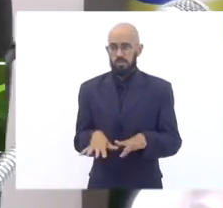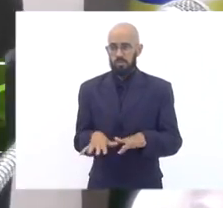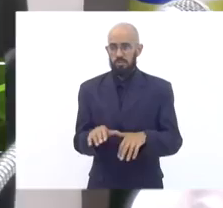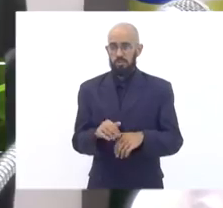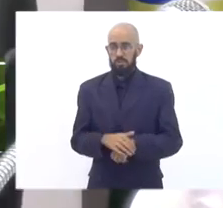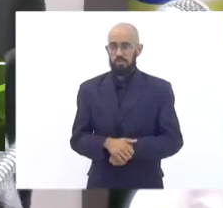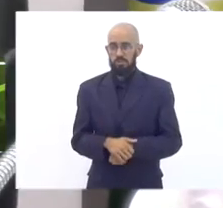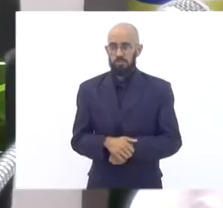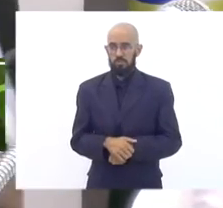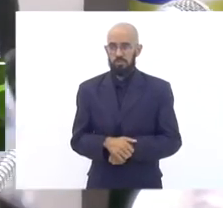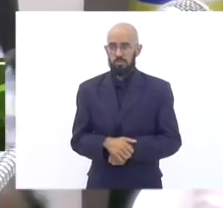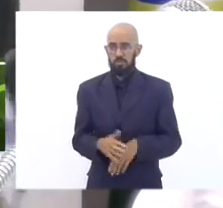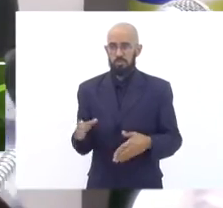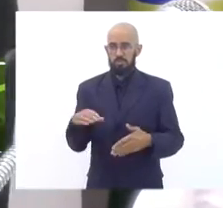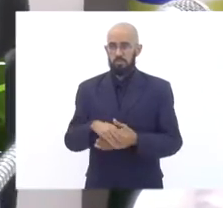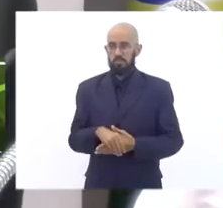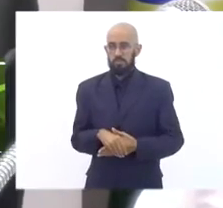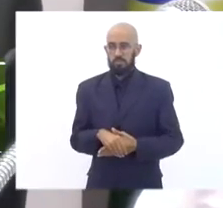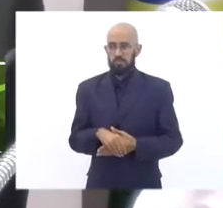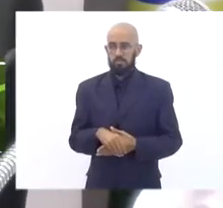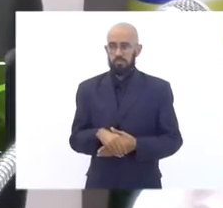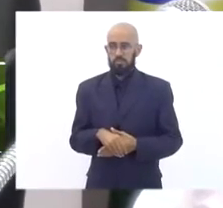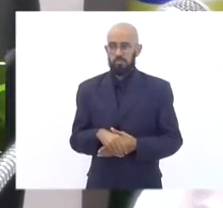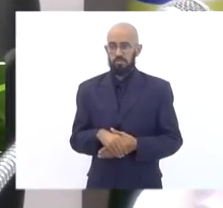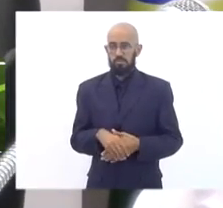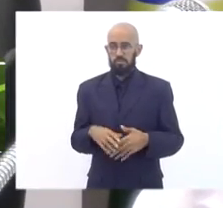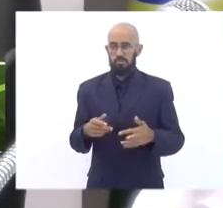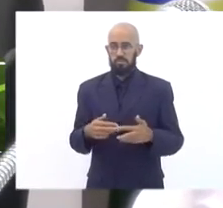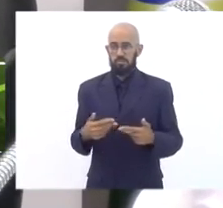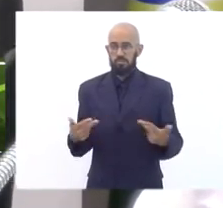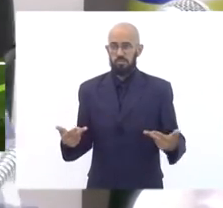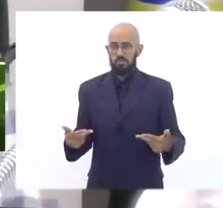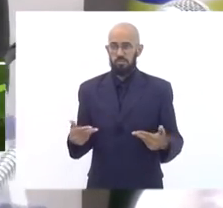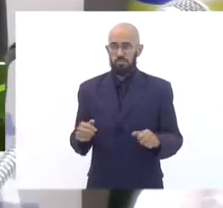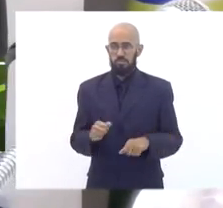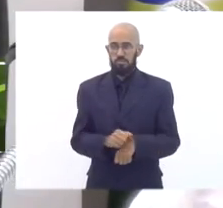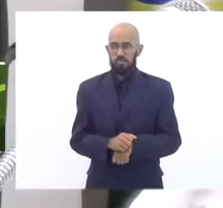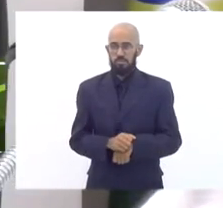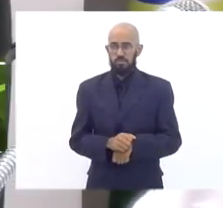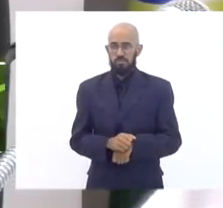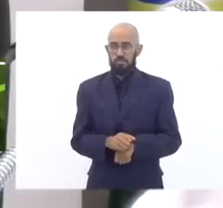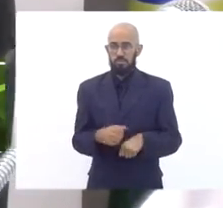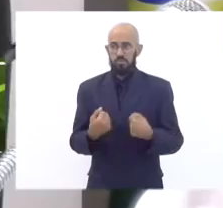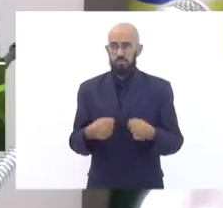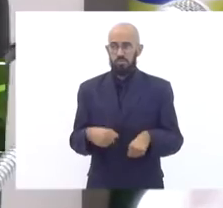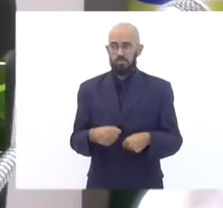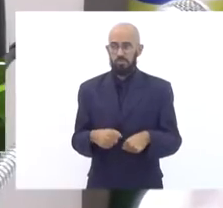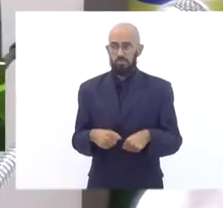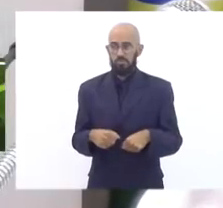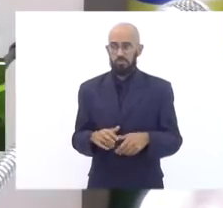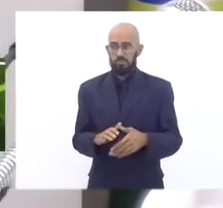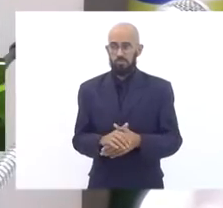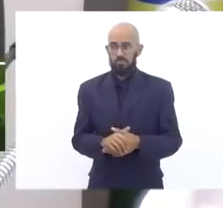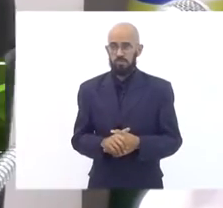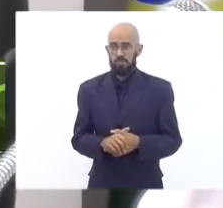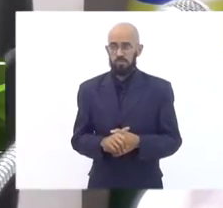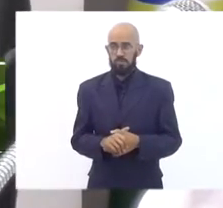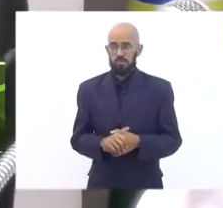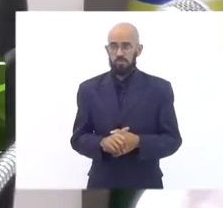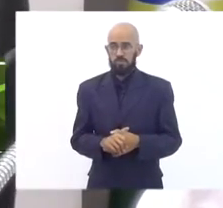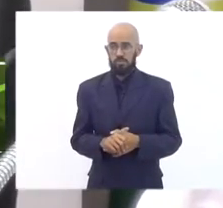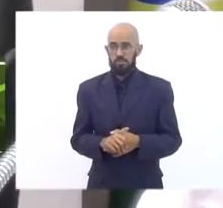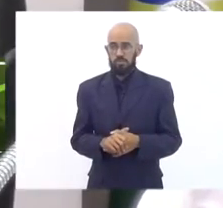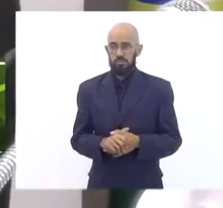O aditivo é uma coisa extemporânea. De repente, o aditivo é um aditivo atrás do outro. Isso